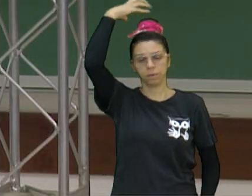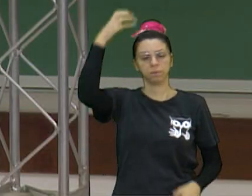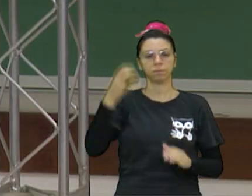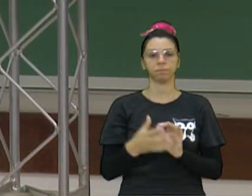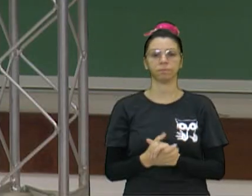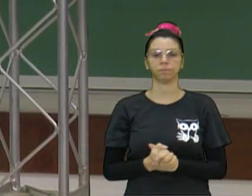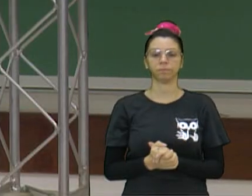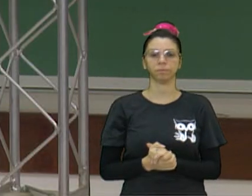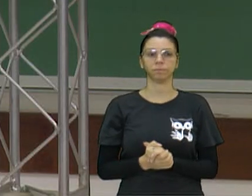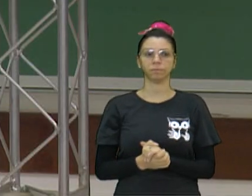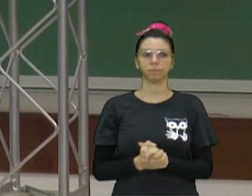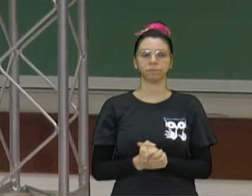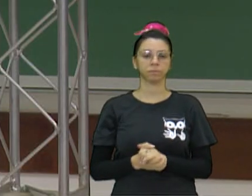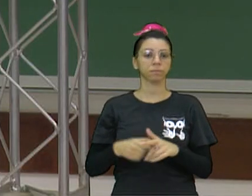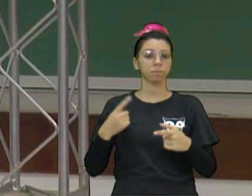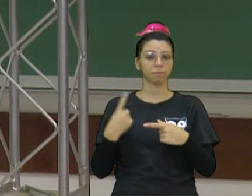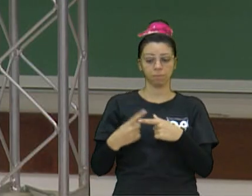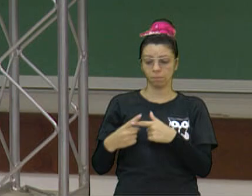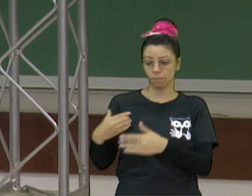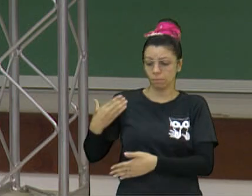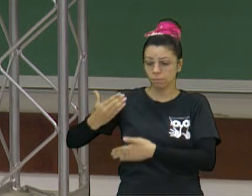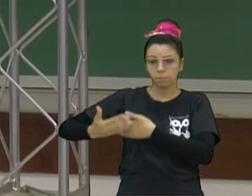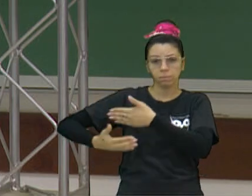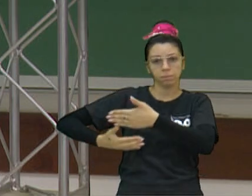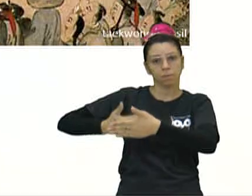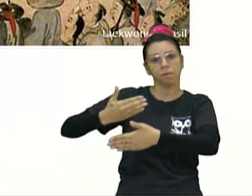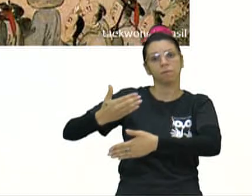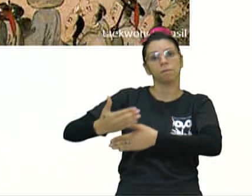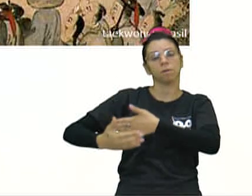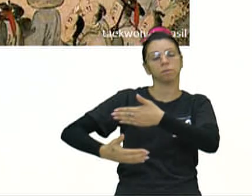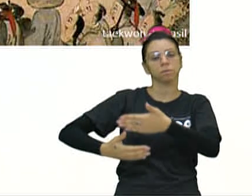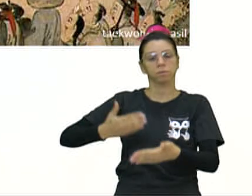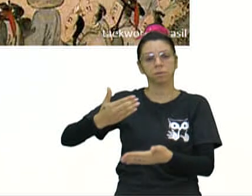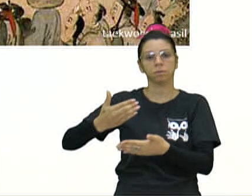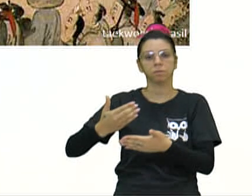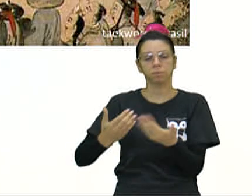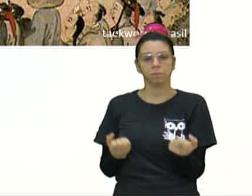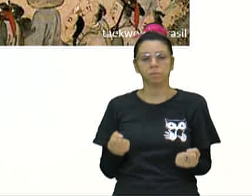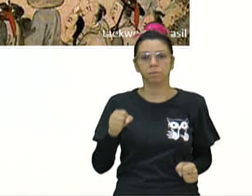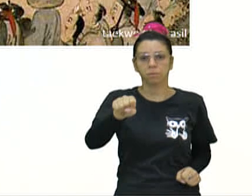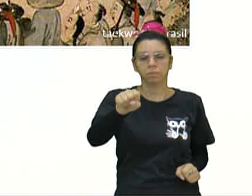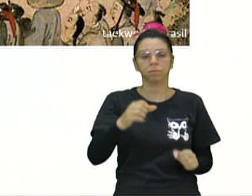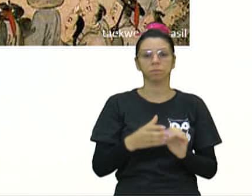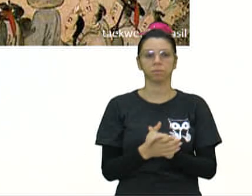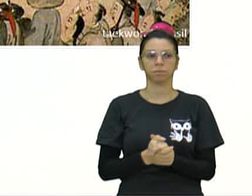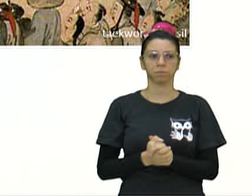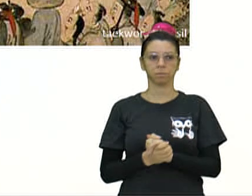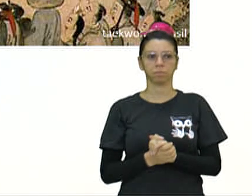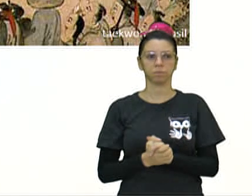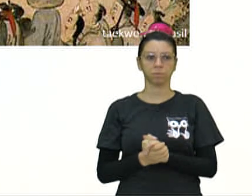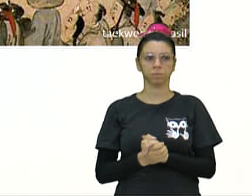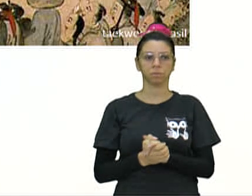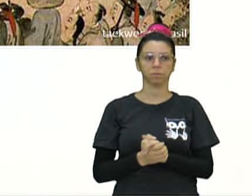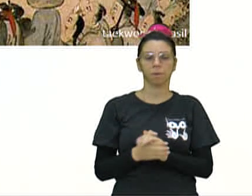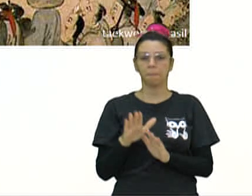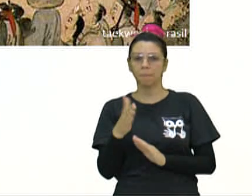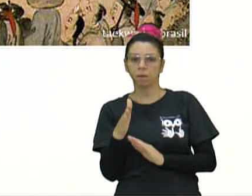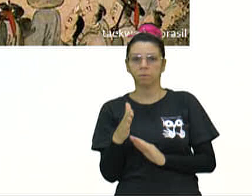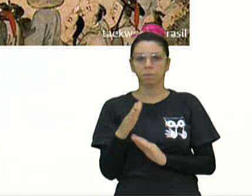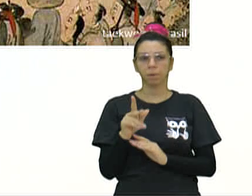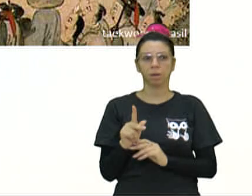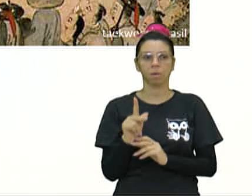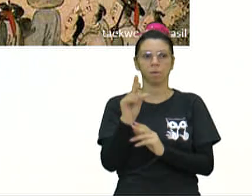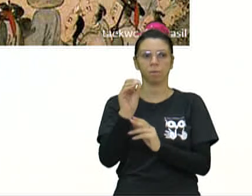E a questão da evolução do Taekwondo. Então, no período da dinastia Goryeo, que dura entre 918